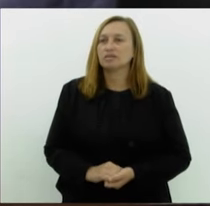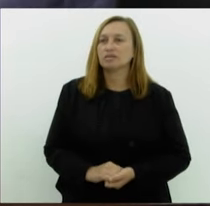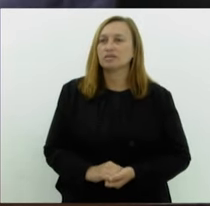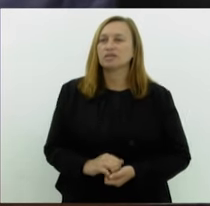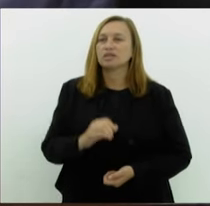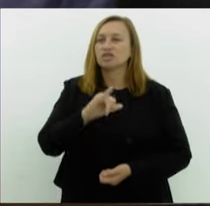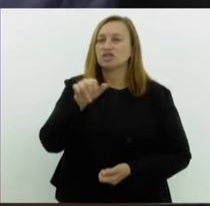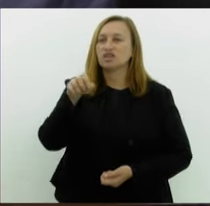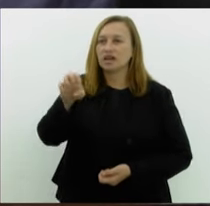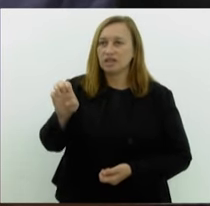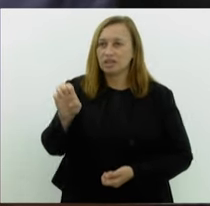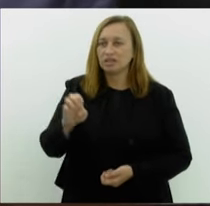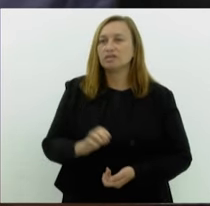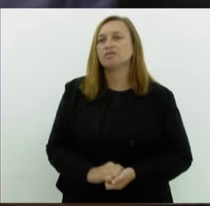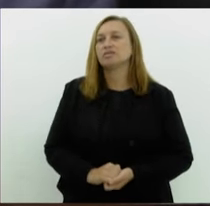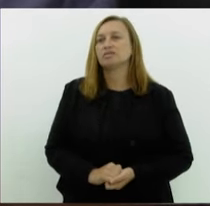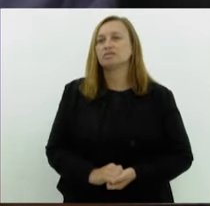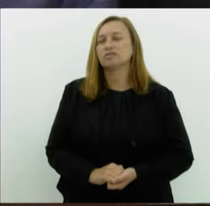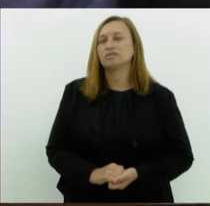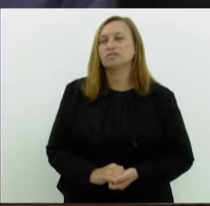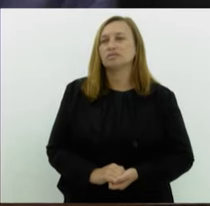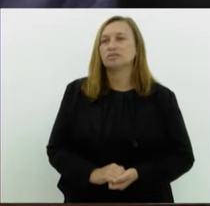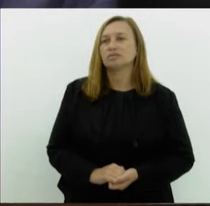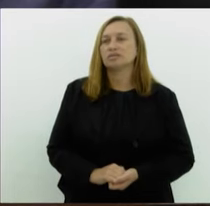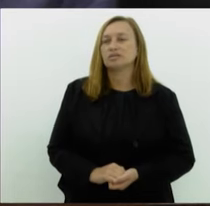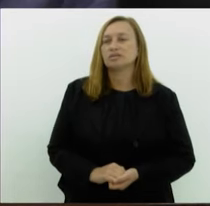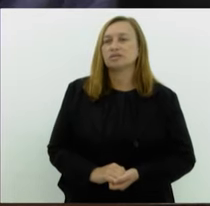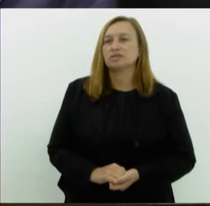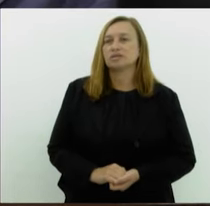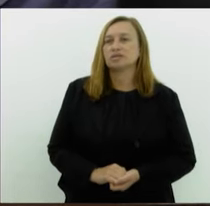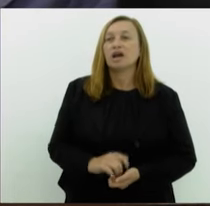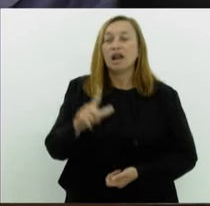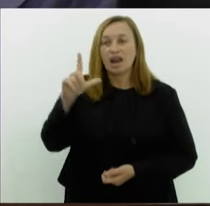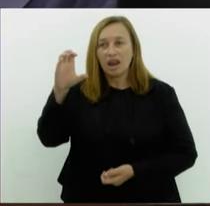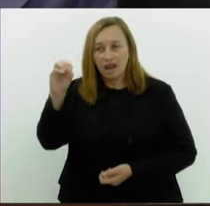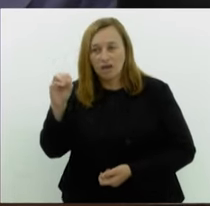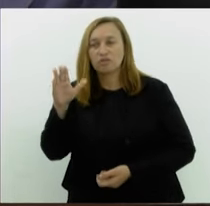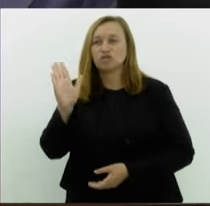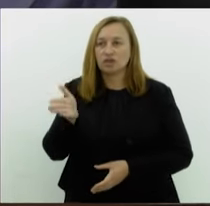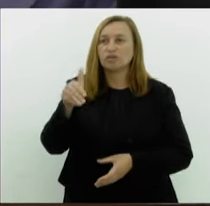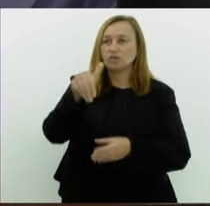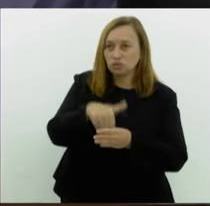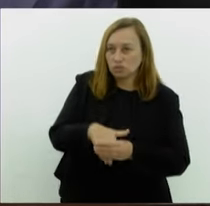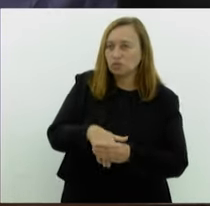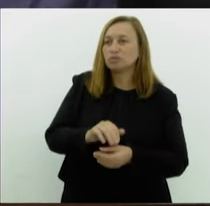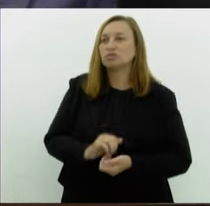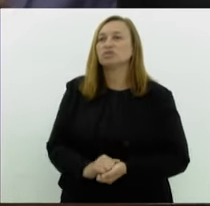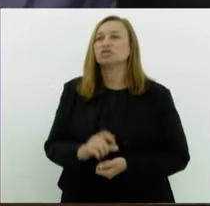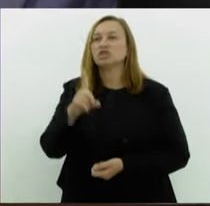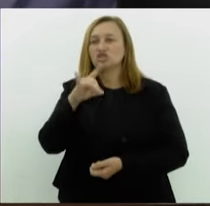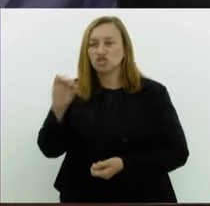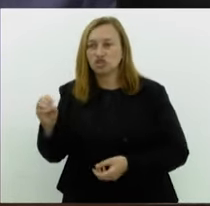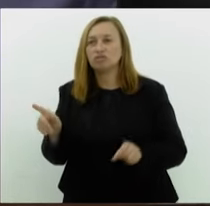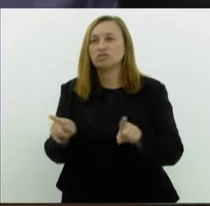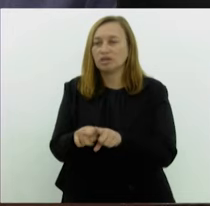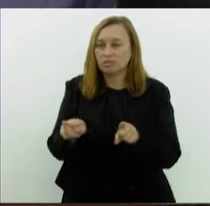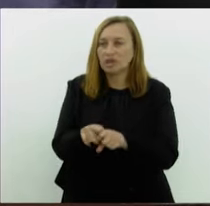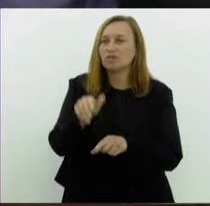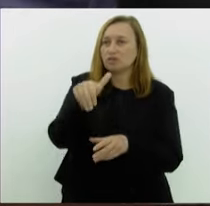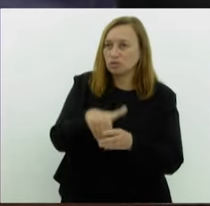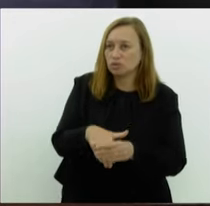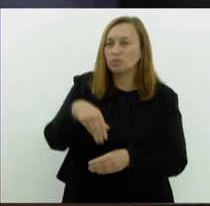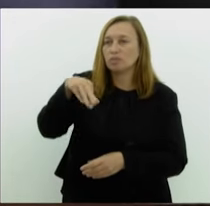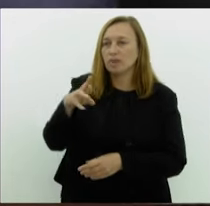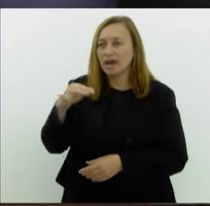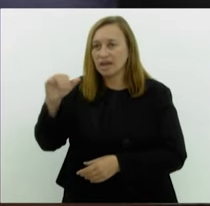Jari Oliveira, Léo votou aqui oral, Dino acabou de votar oral, Marina